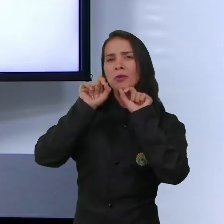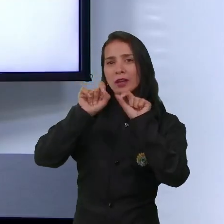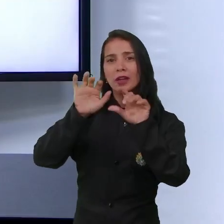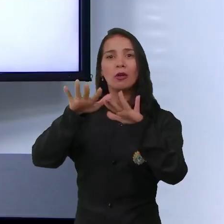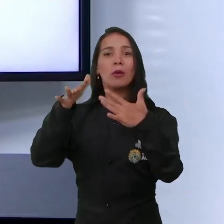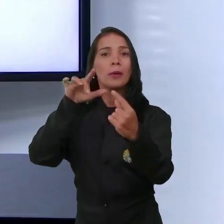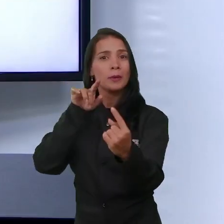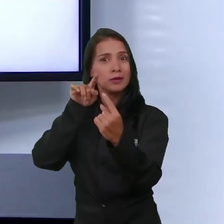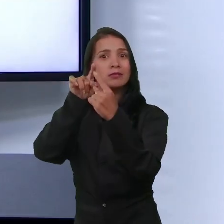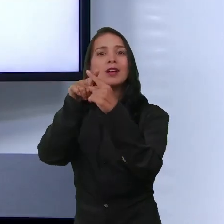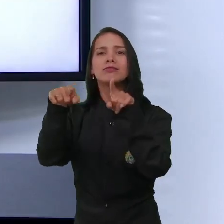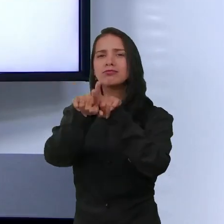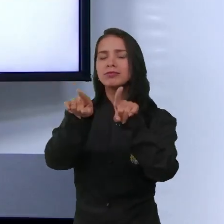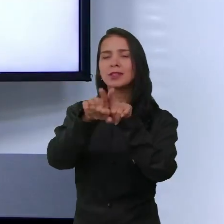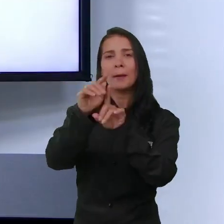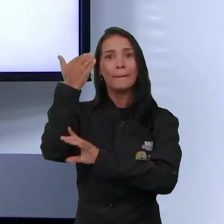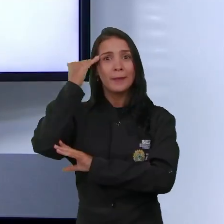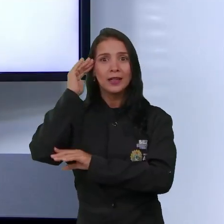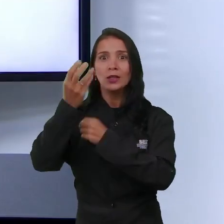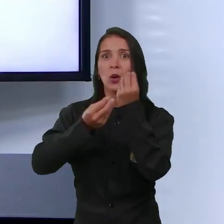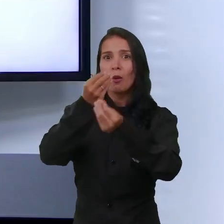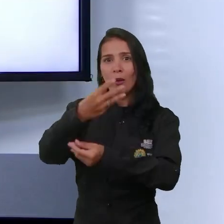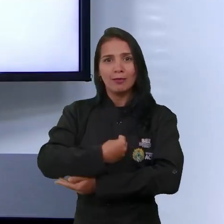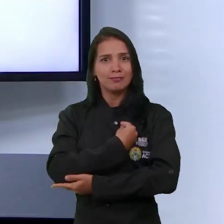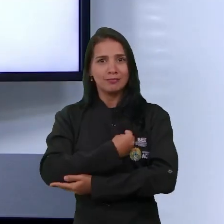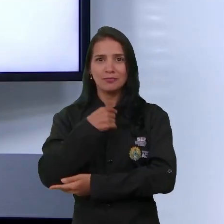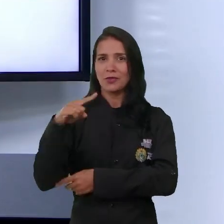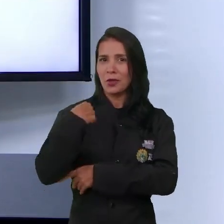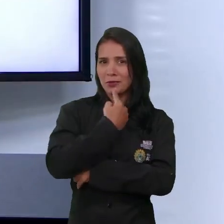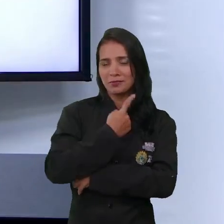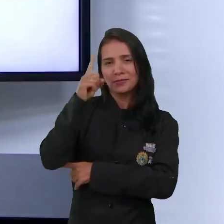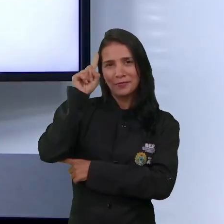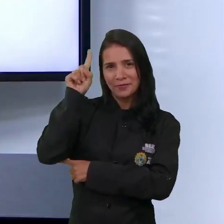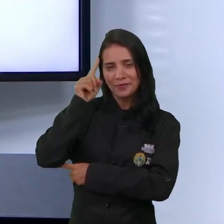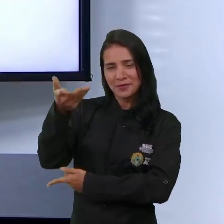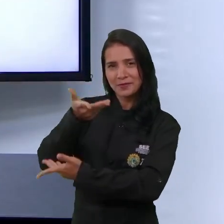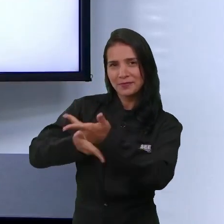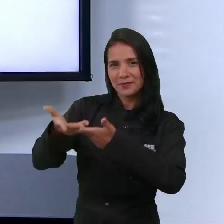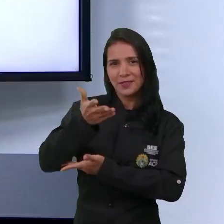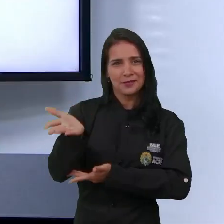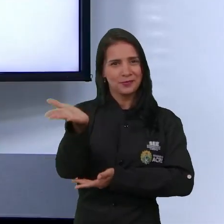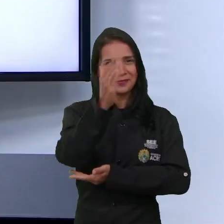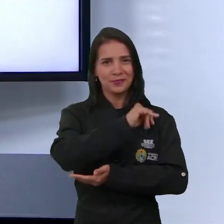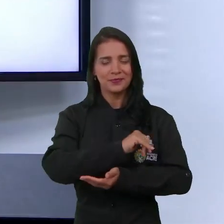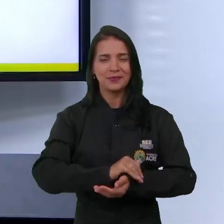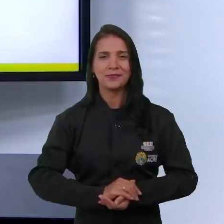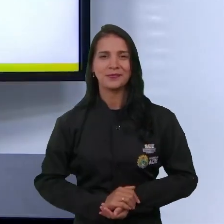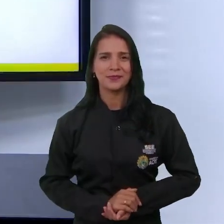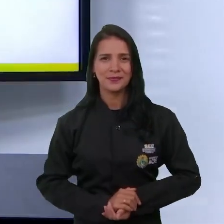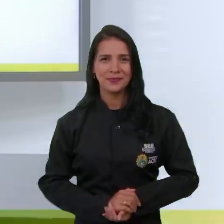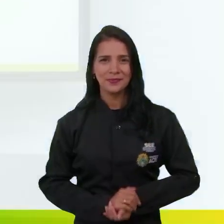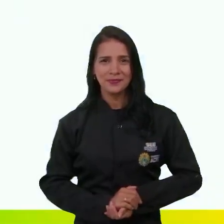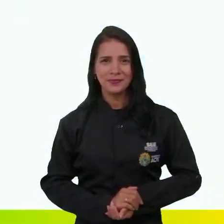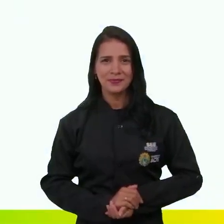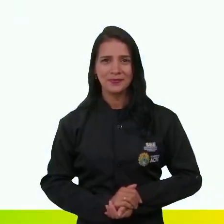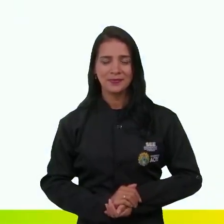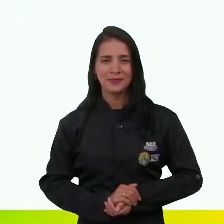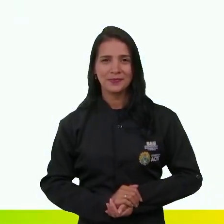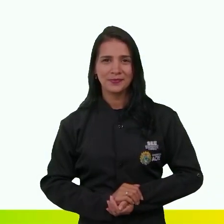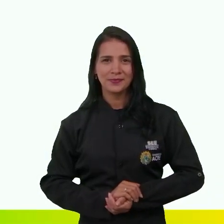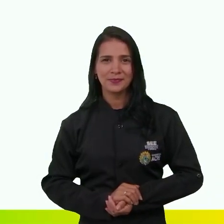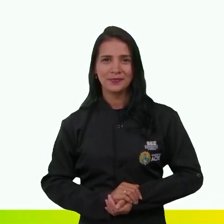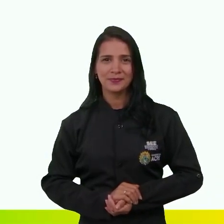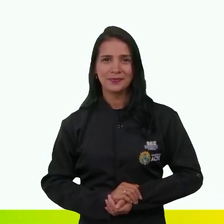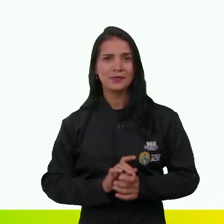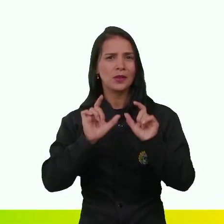finalidades e entender como isso é presente no nosso dia a dia. Então, vamos lá! O que são